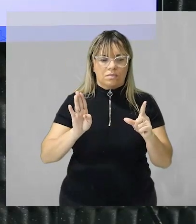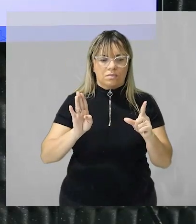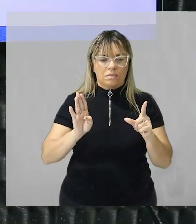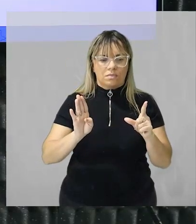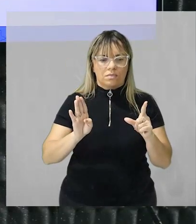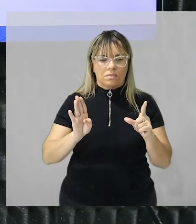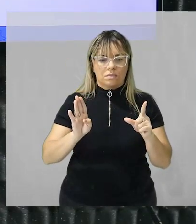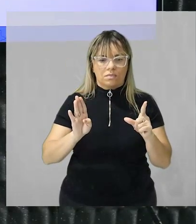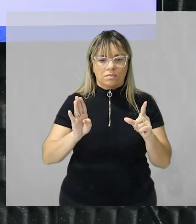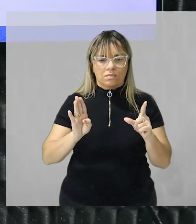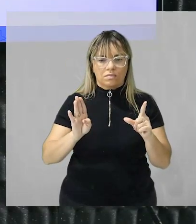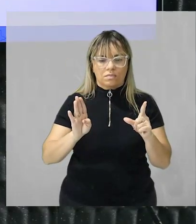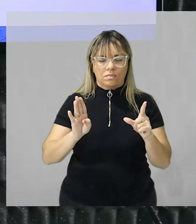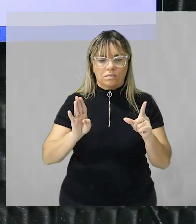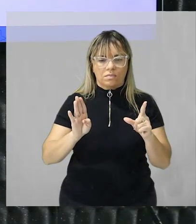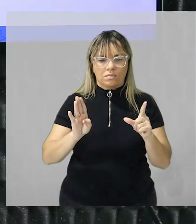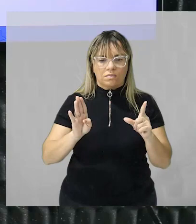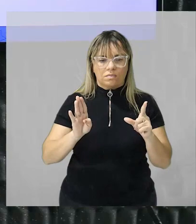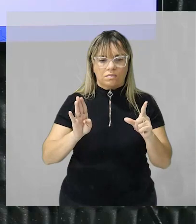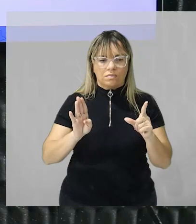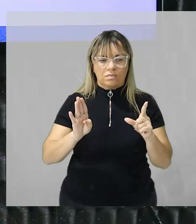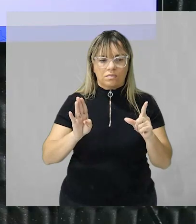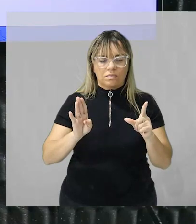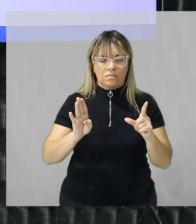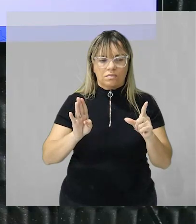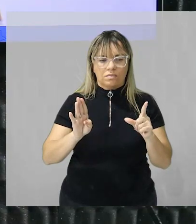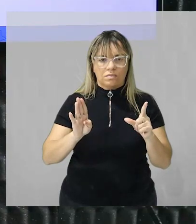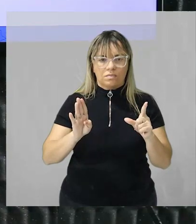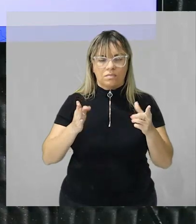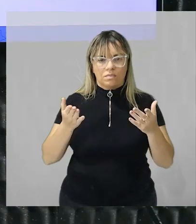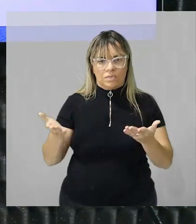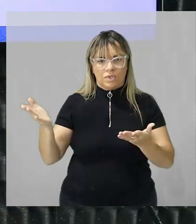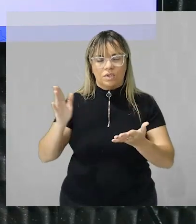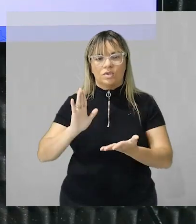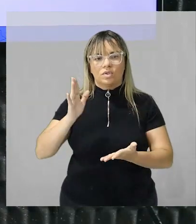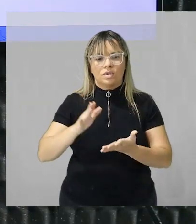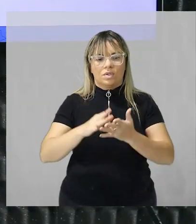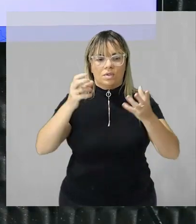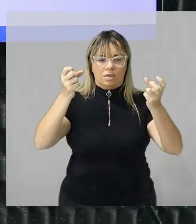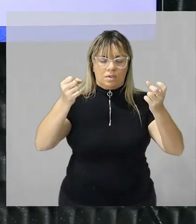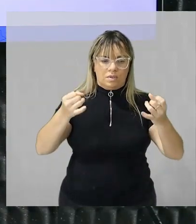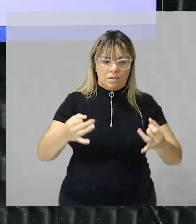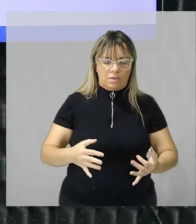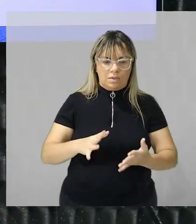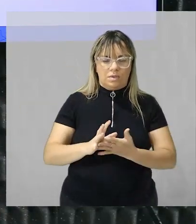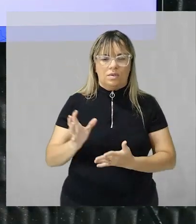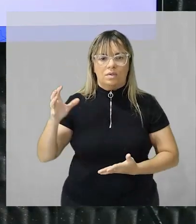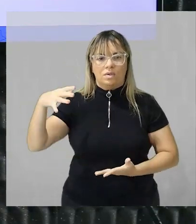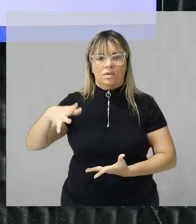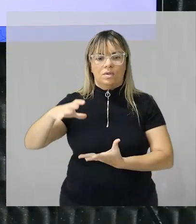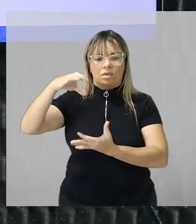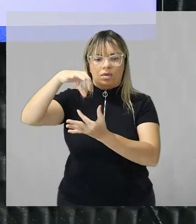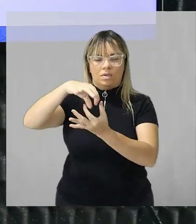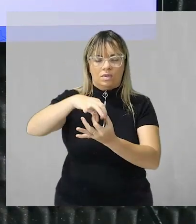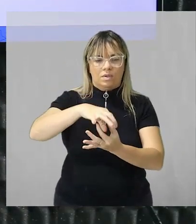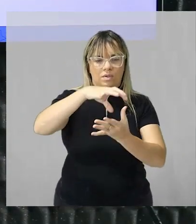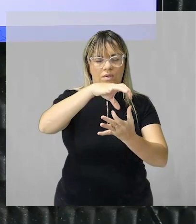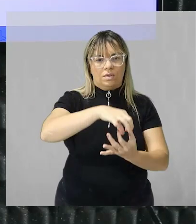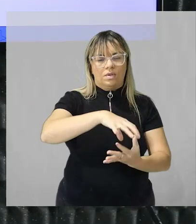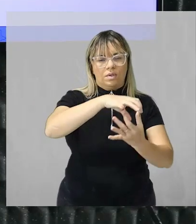Elas ligam os pedaços de DNA humano no DNA da bactéria? Acabei de falar para vocês. A enzima que junta